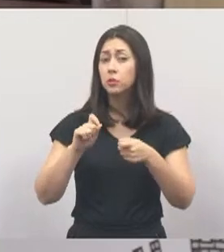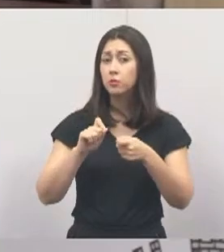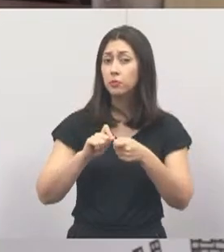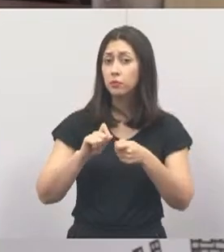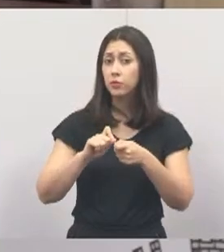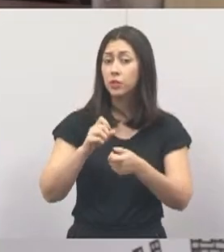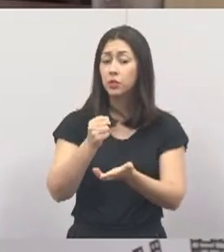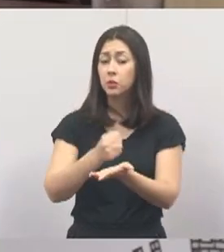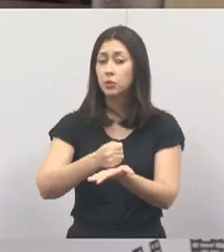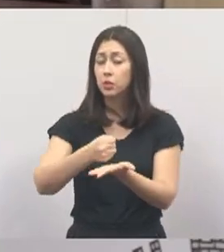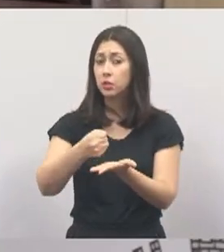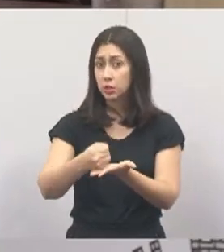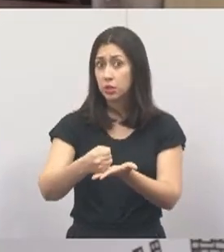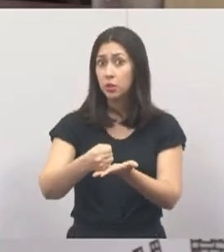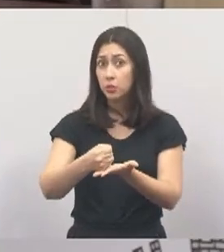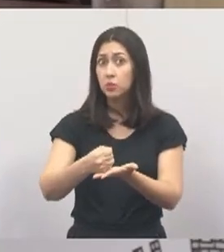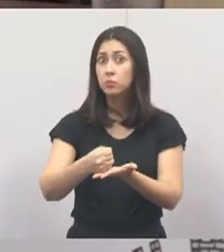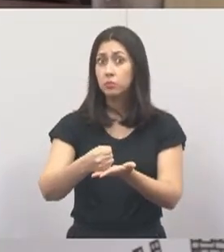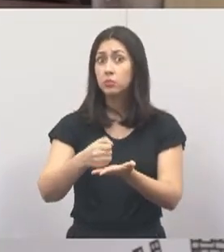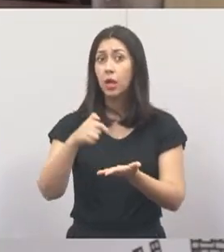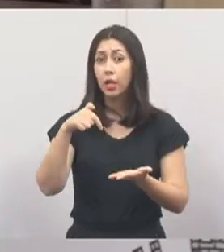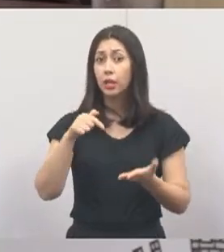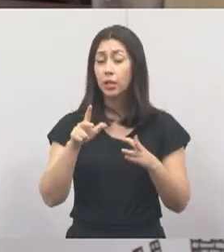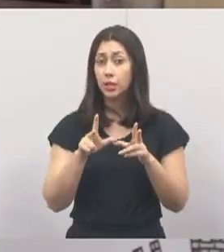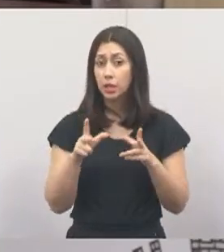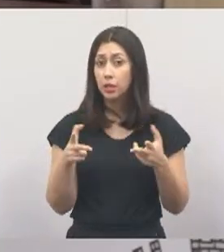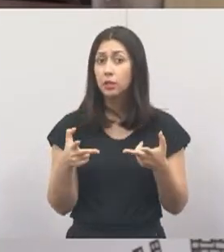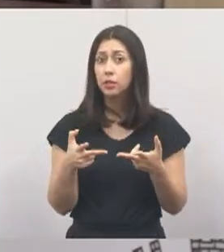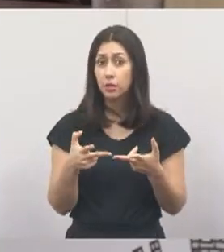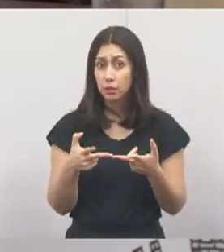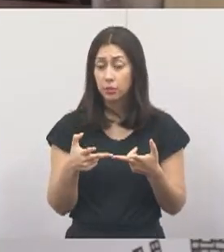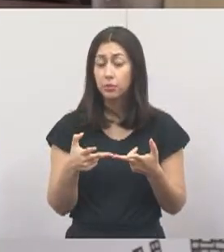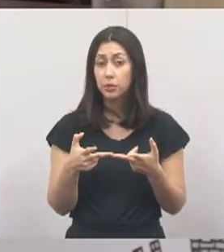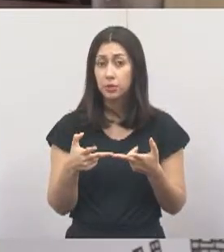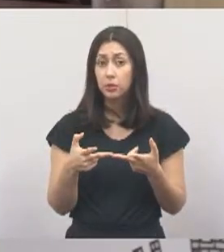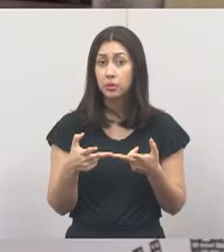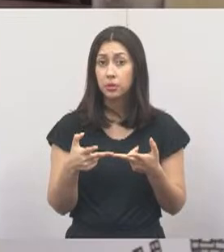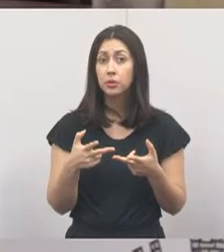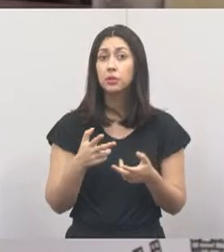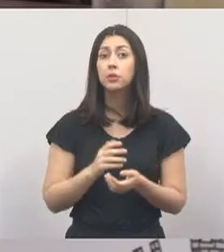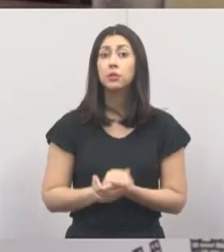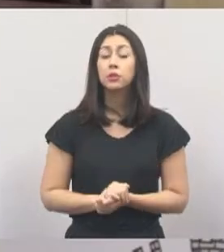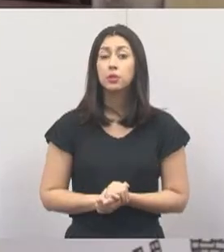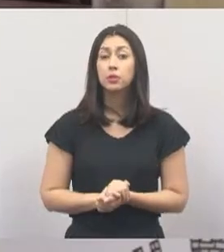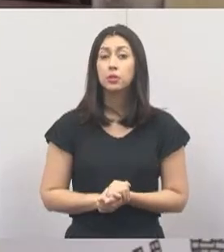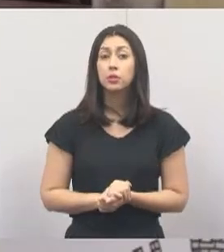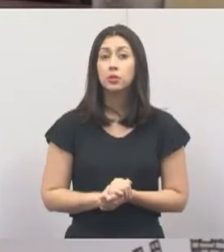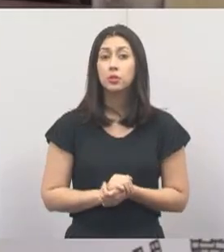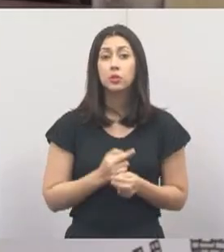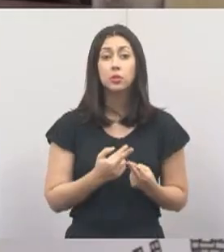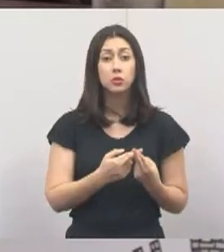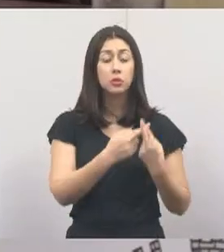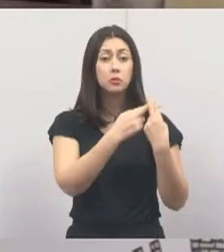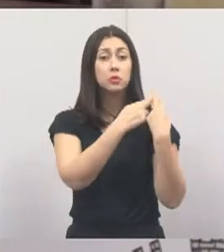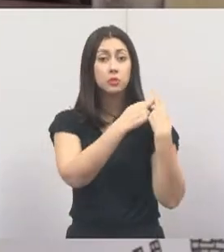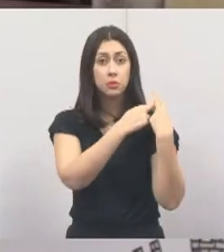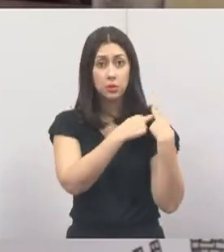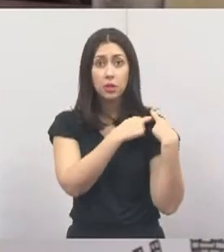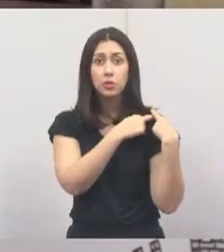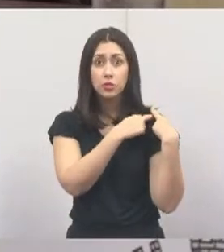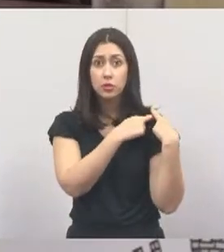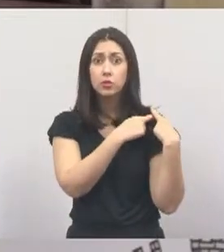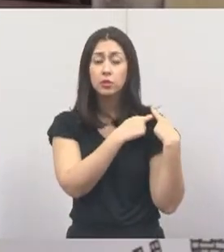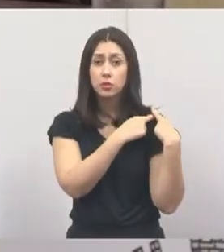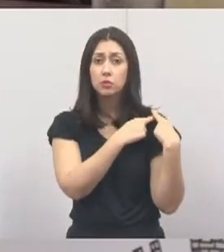das contratações no âmbito da Câmara Municipal de Jacareí, com as atribuições estabelecidas